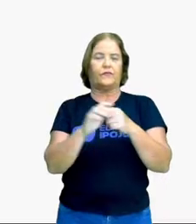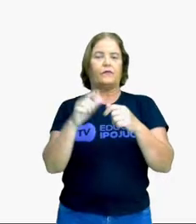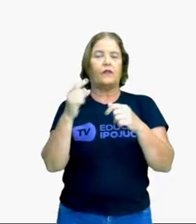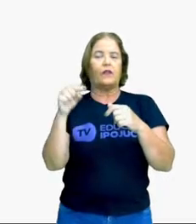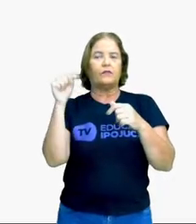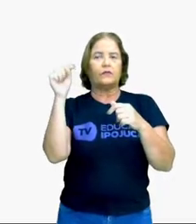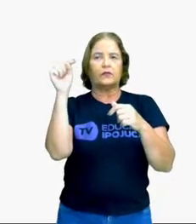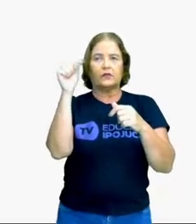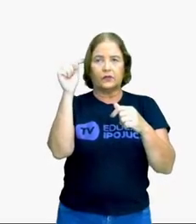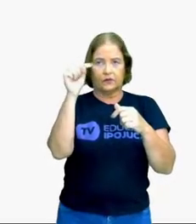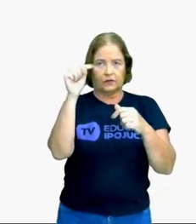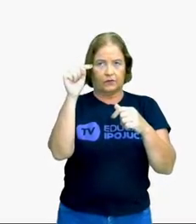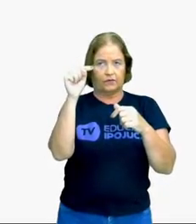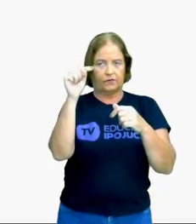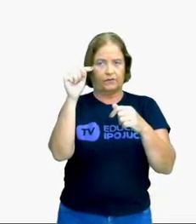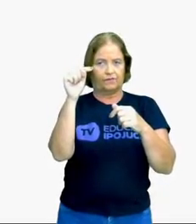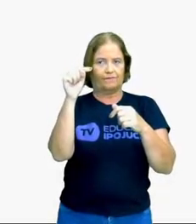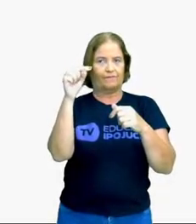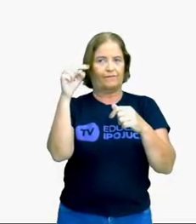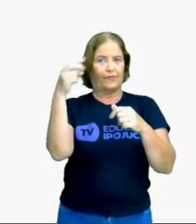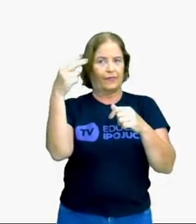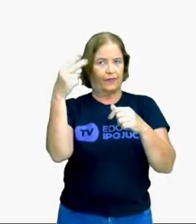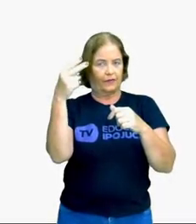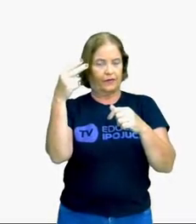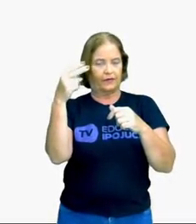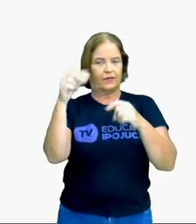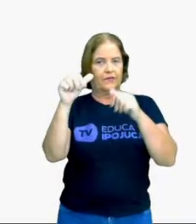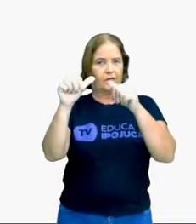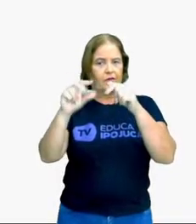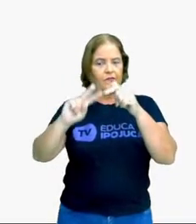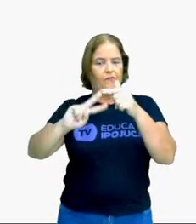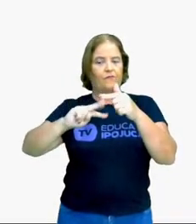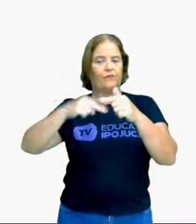negativo significa inverter a